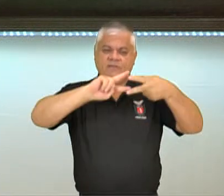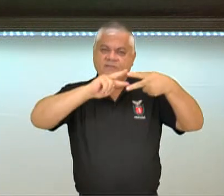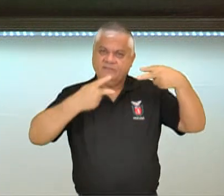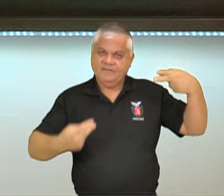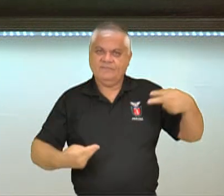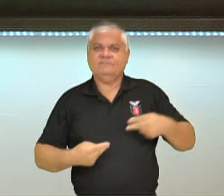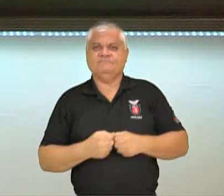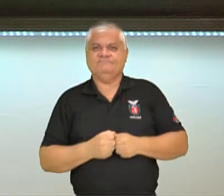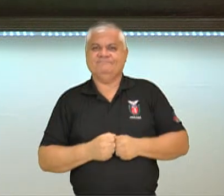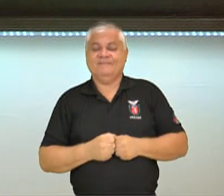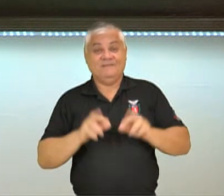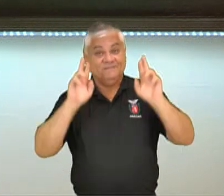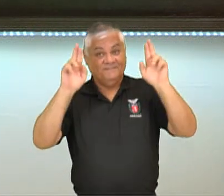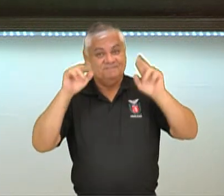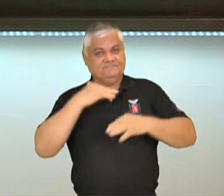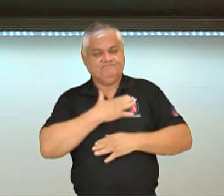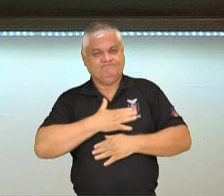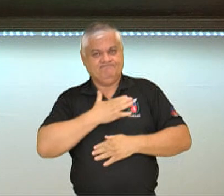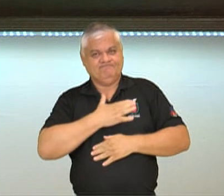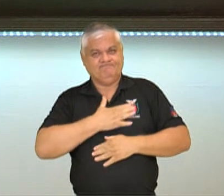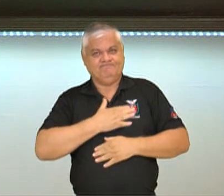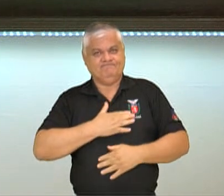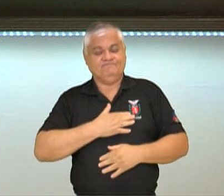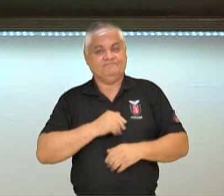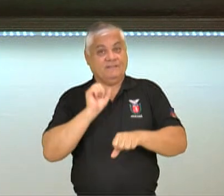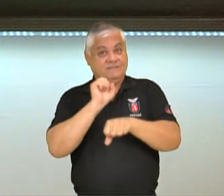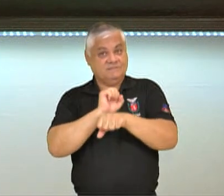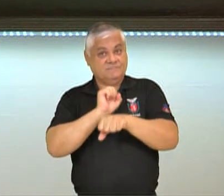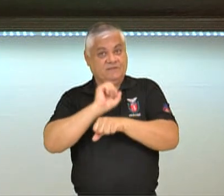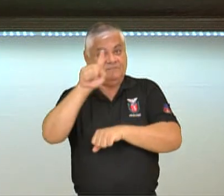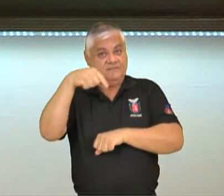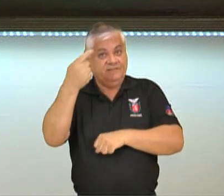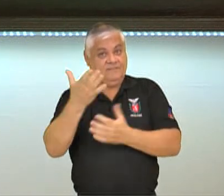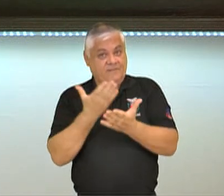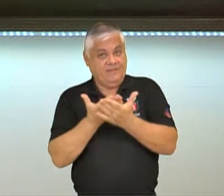termo genético. Espero que vocês tenham compreendido. Aguardo vocês na